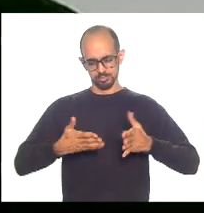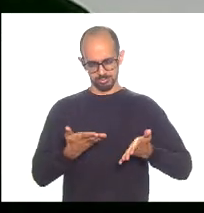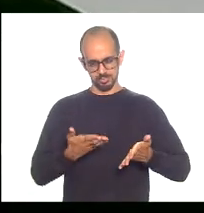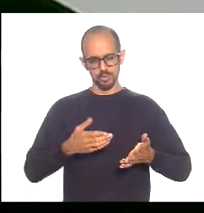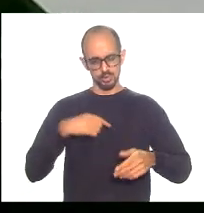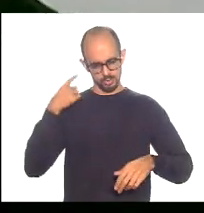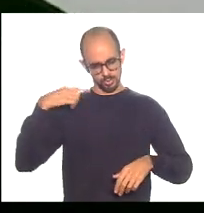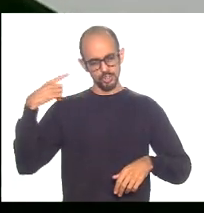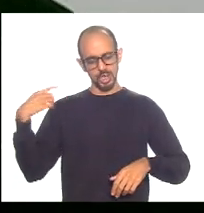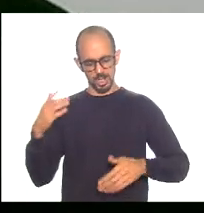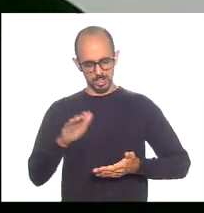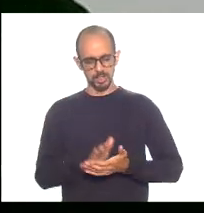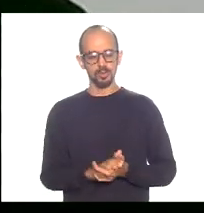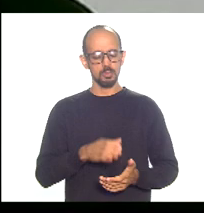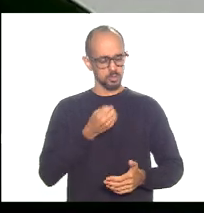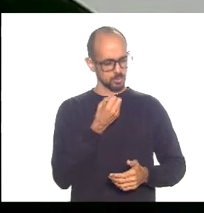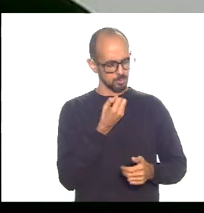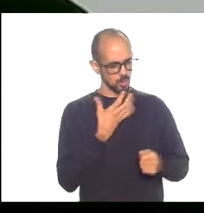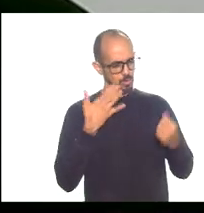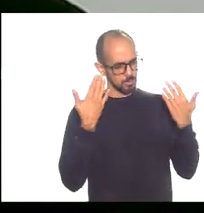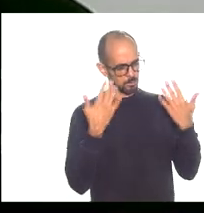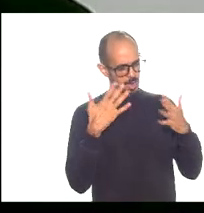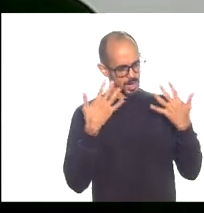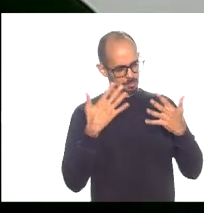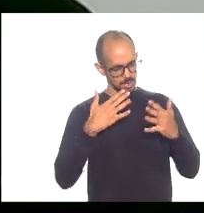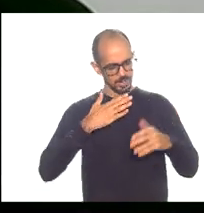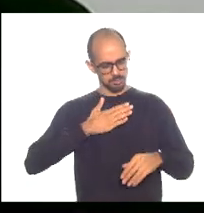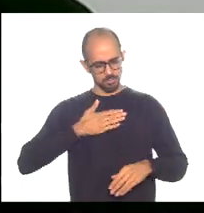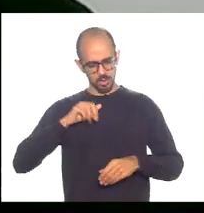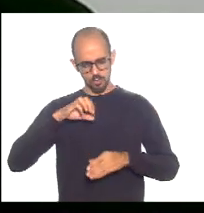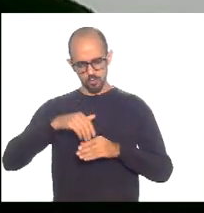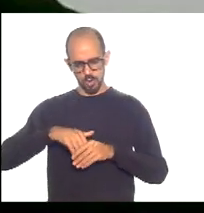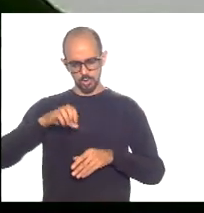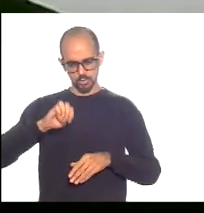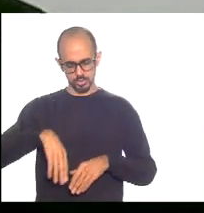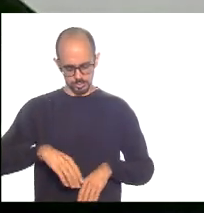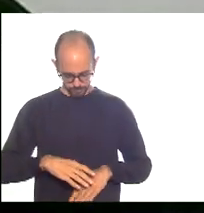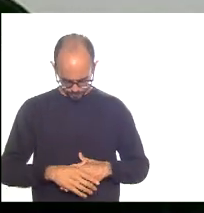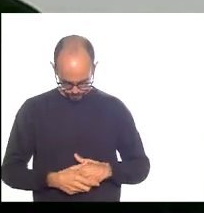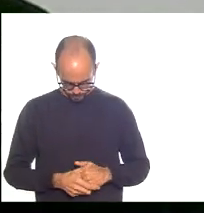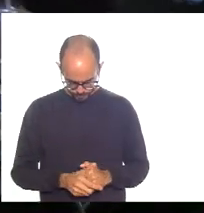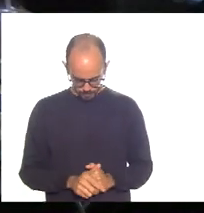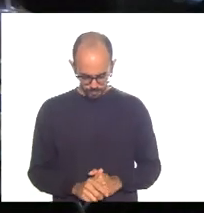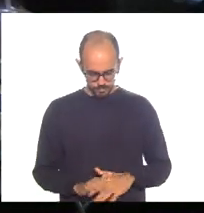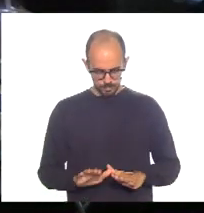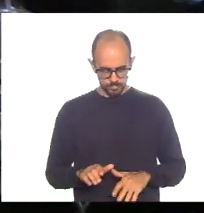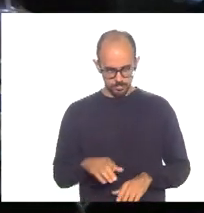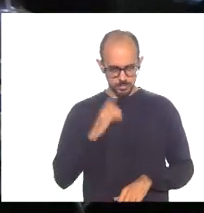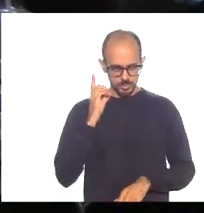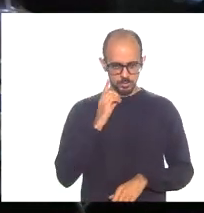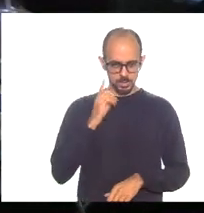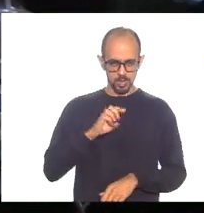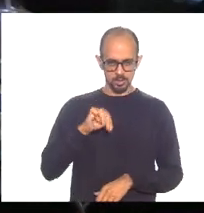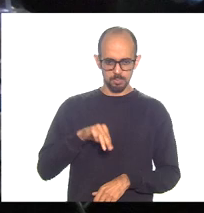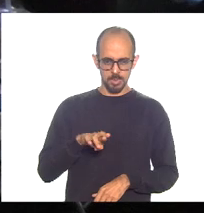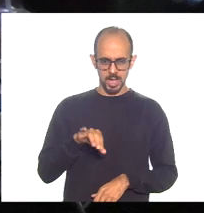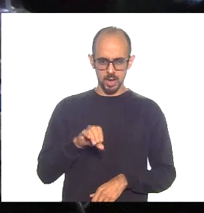ocupar a posição de subcorregedor, deputado Rodrigo Bacelar. Tem meu voto com honra. Deputado Marcos